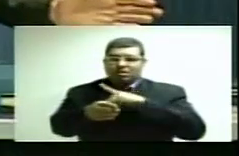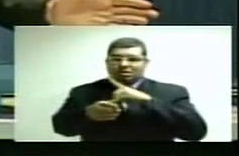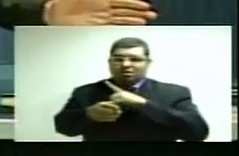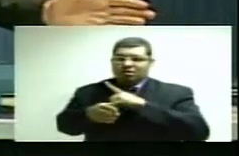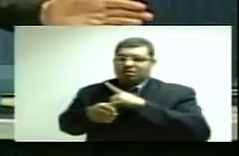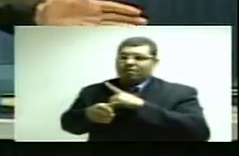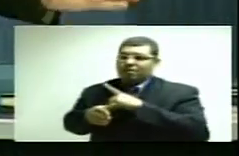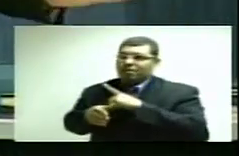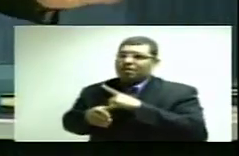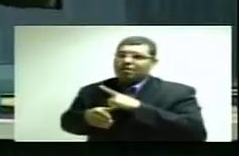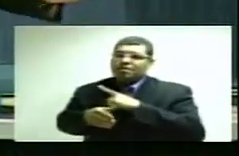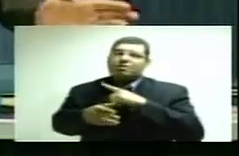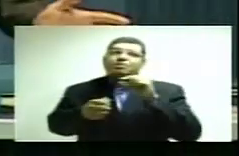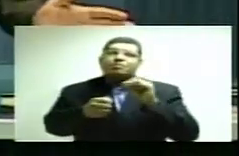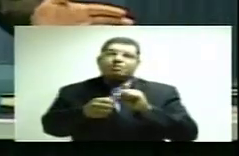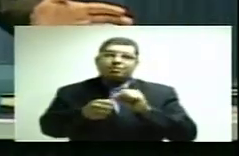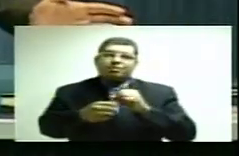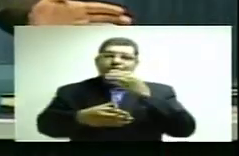mantê-la.